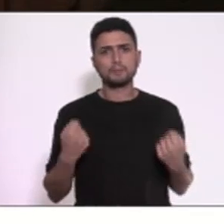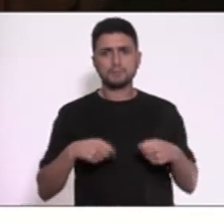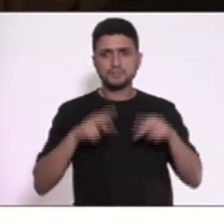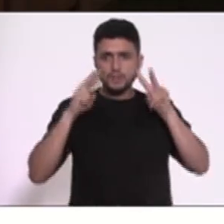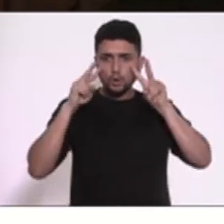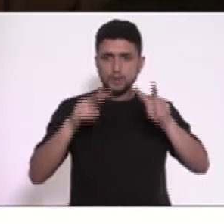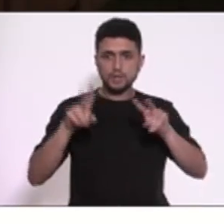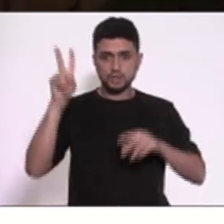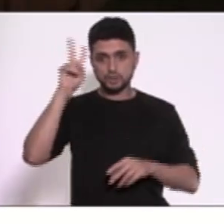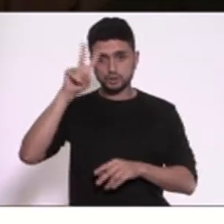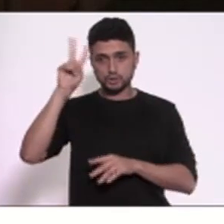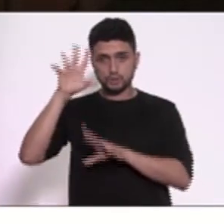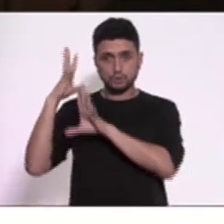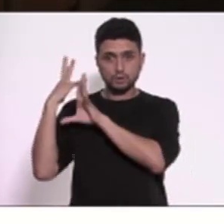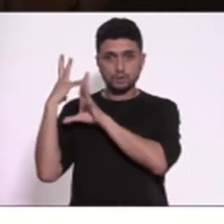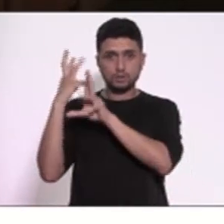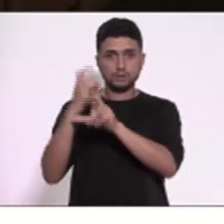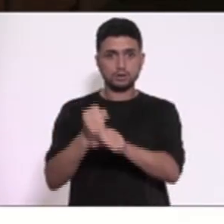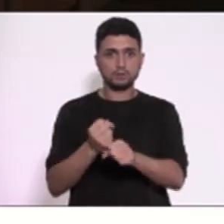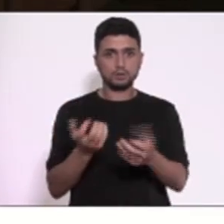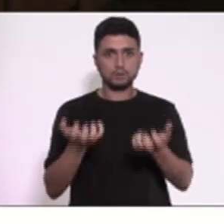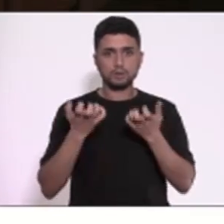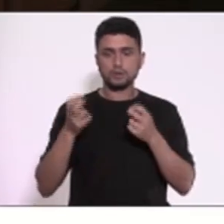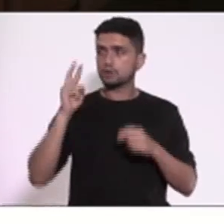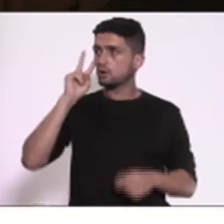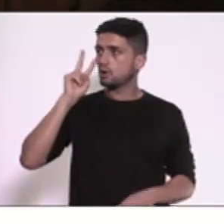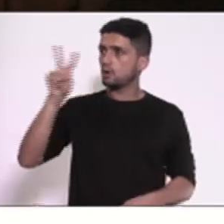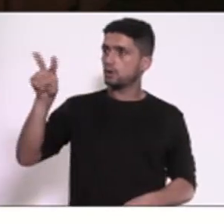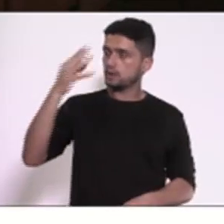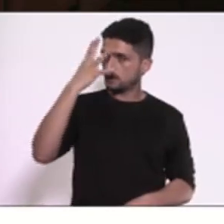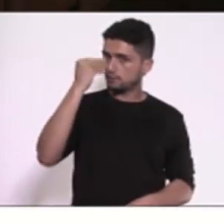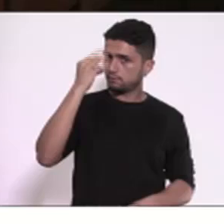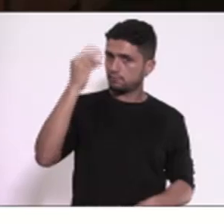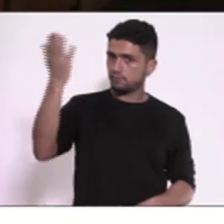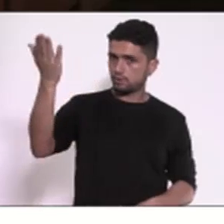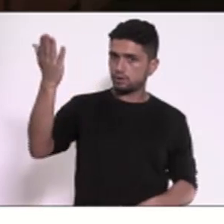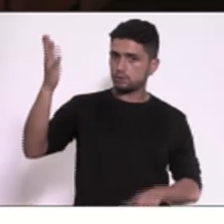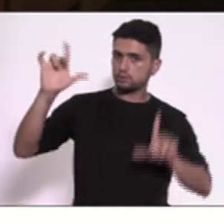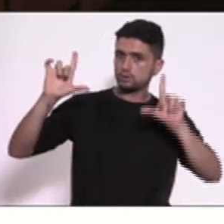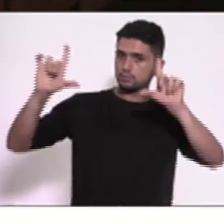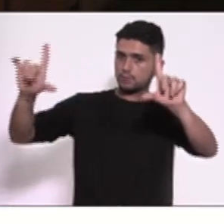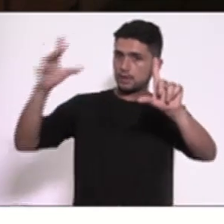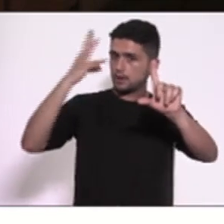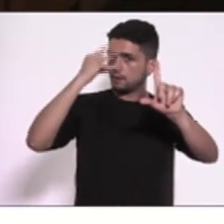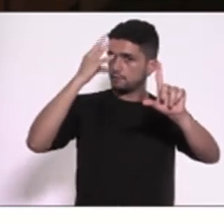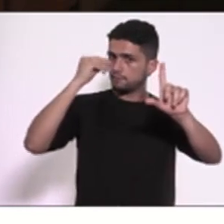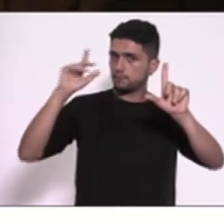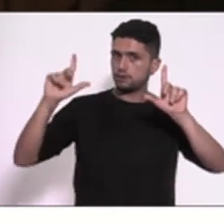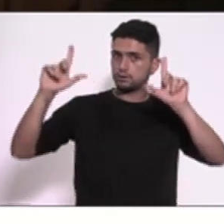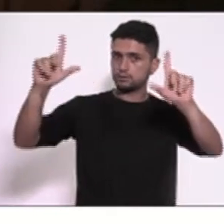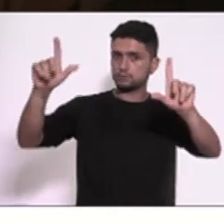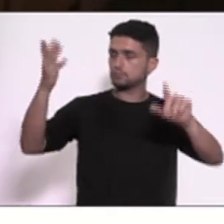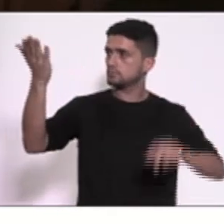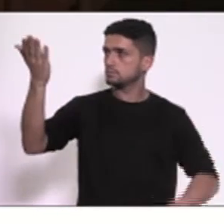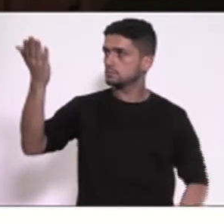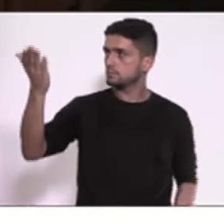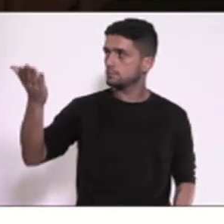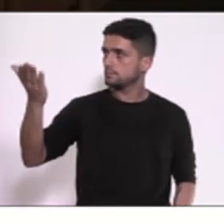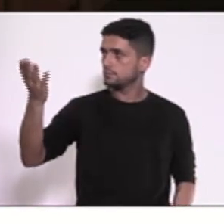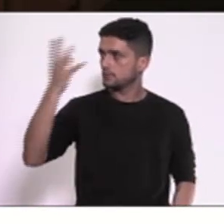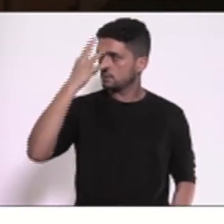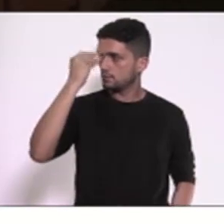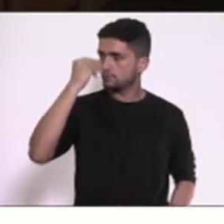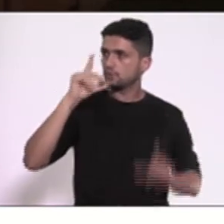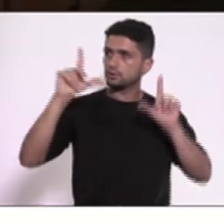nela. Eu gostaria de chamar os deputados a olhar essa foto, que certamente muitos já devem ter olhado. Essa foto, como